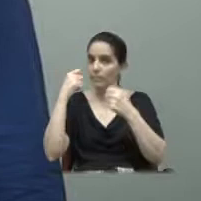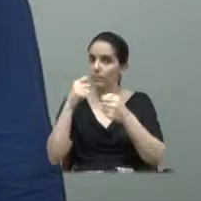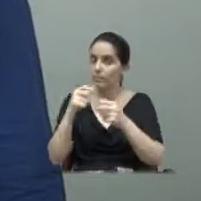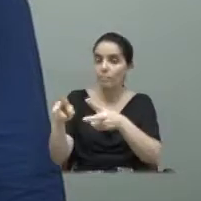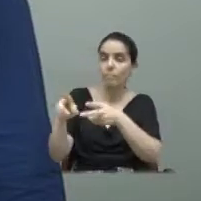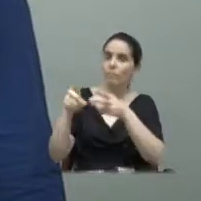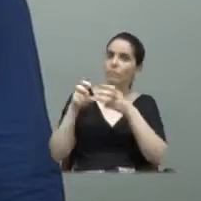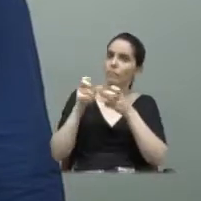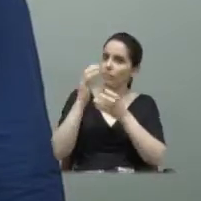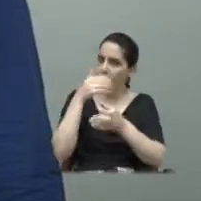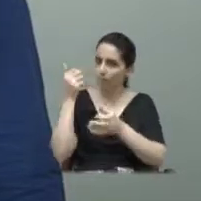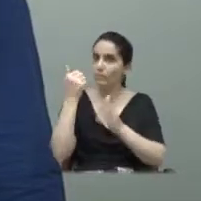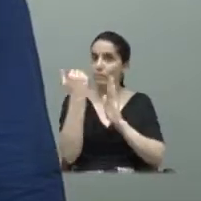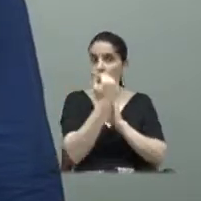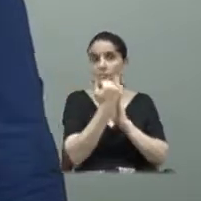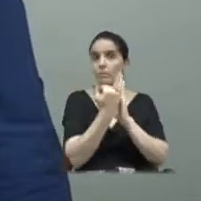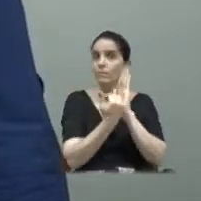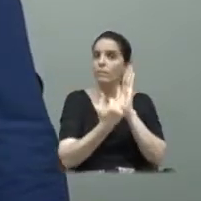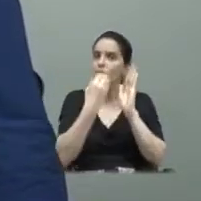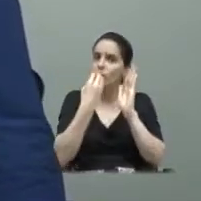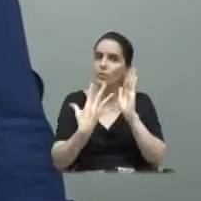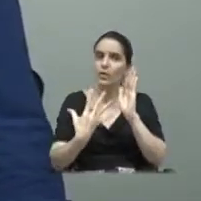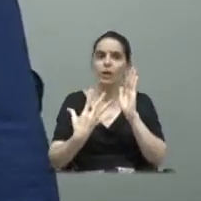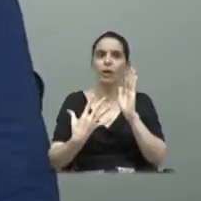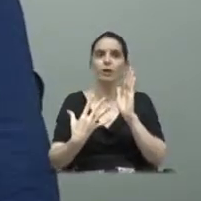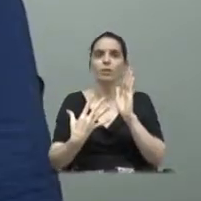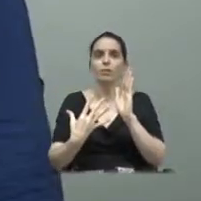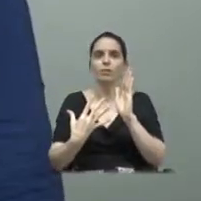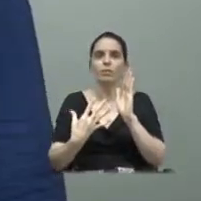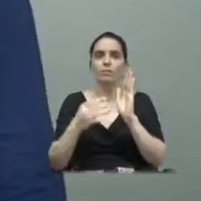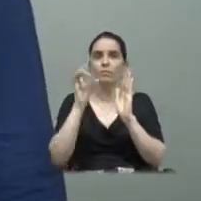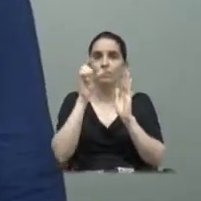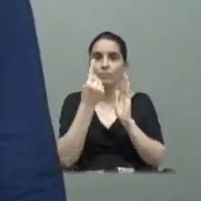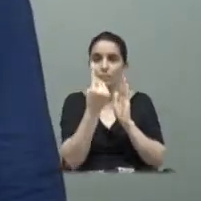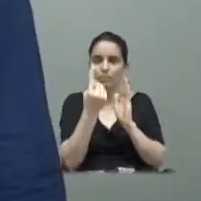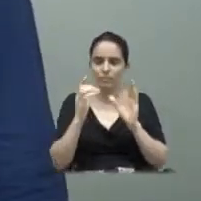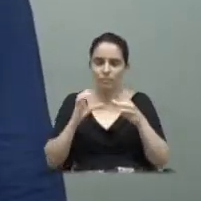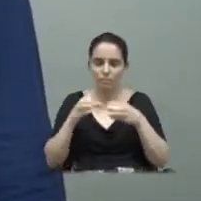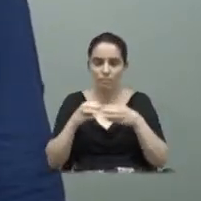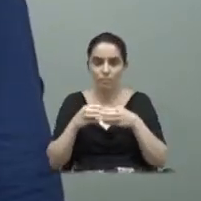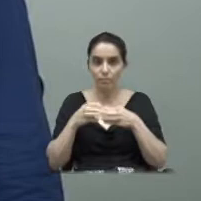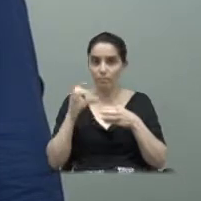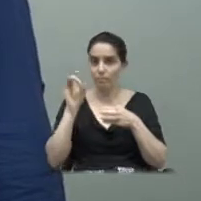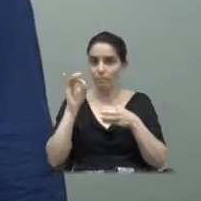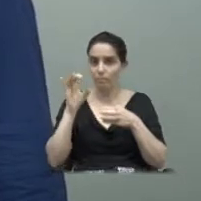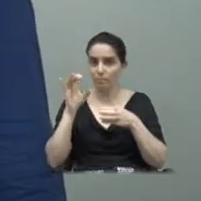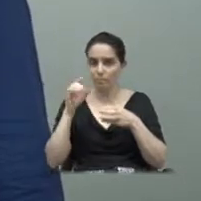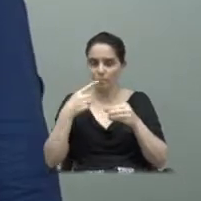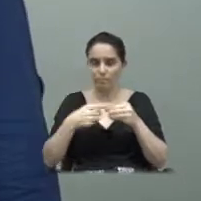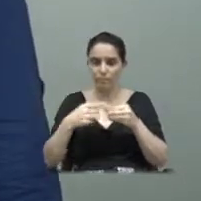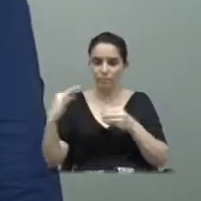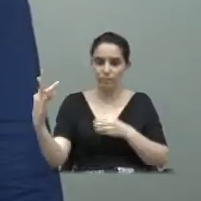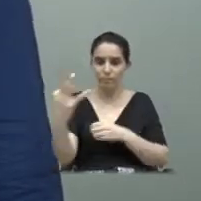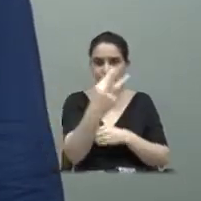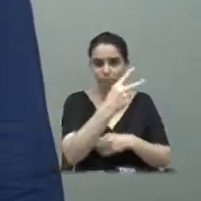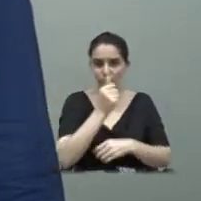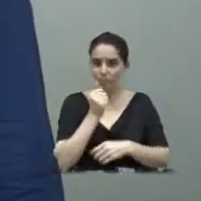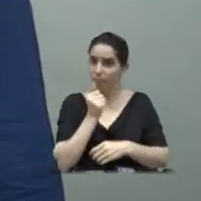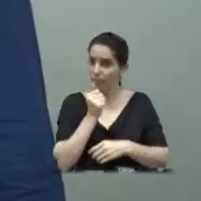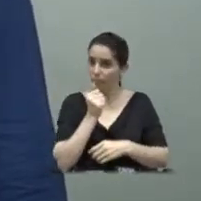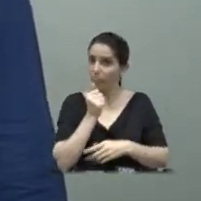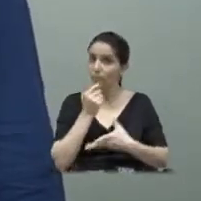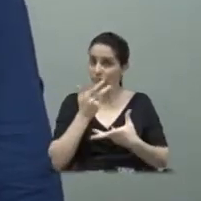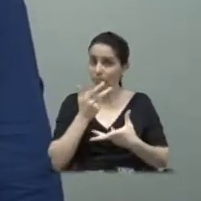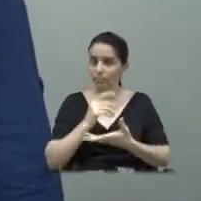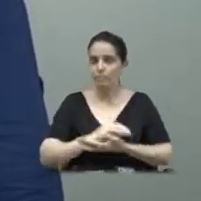número da demanda, porque só tem uma equipe para a cidade toda, então o descarte no ecoponto diminuiria